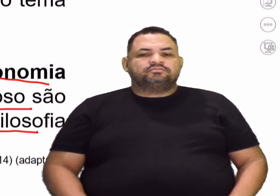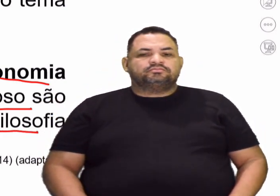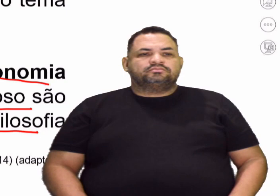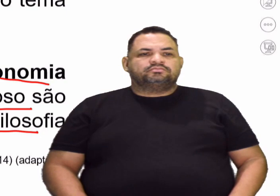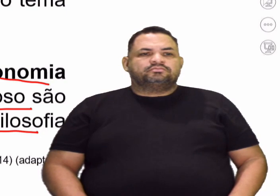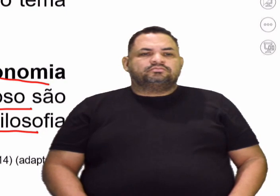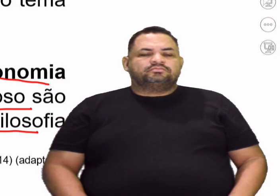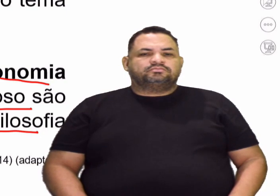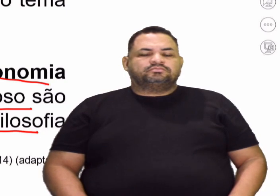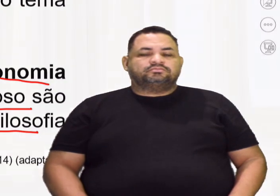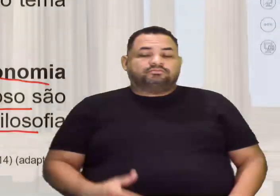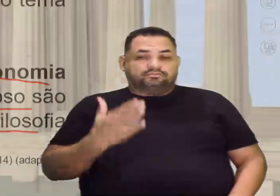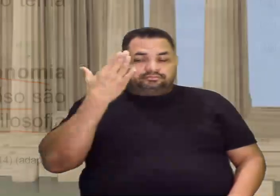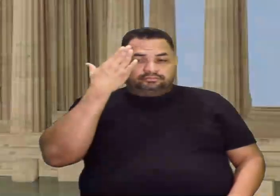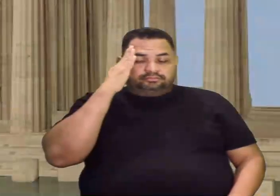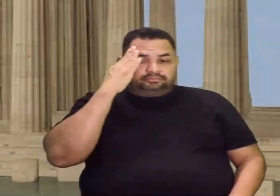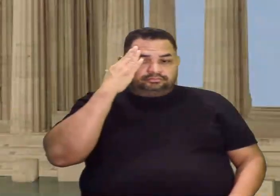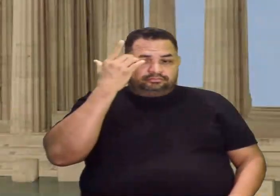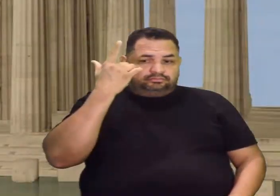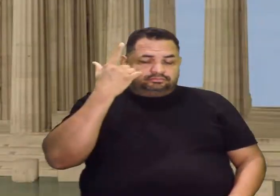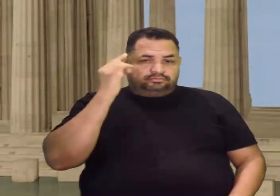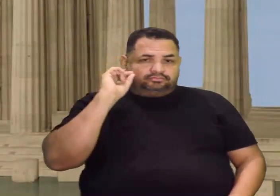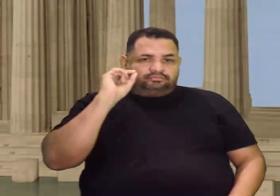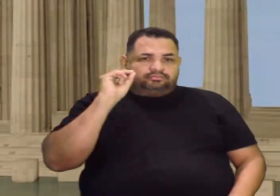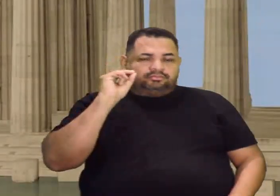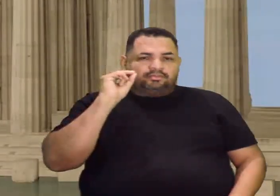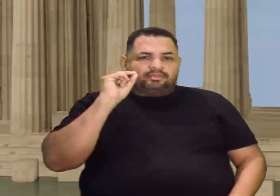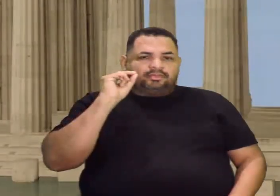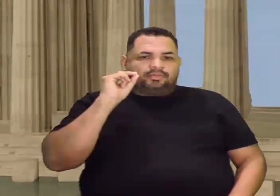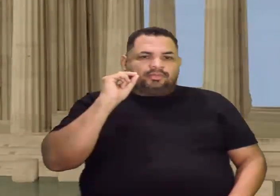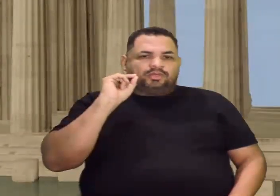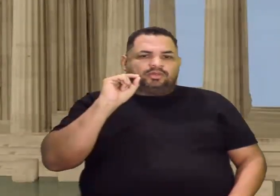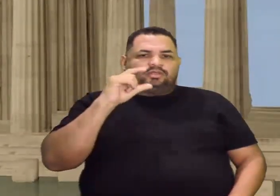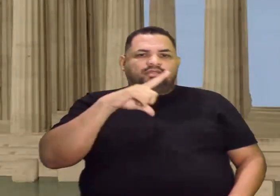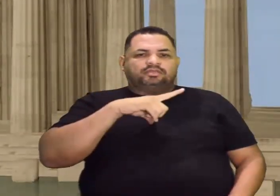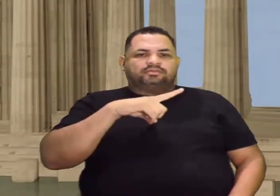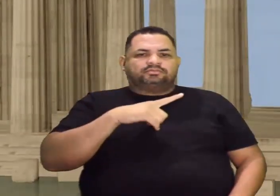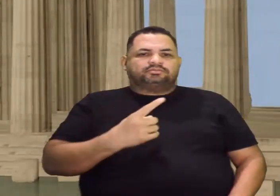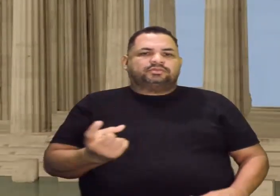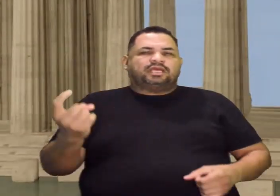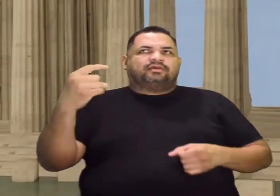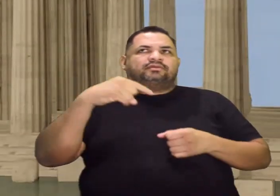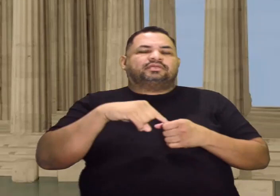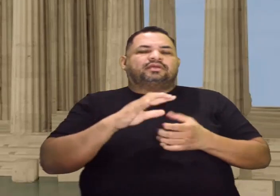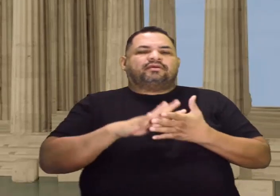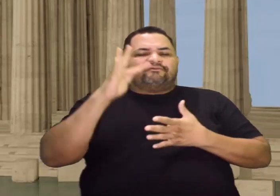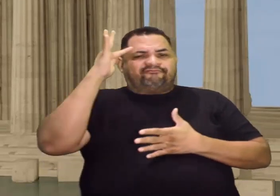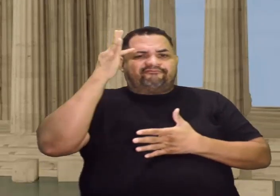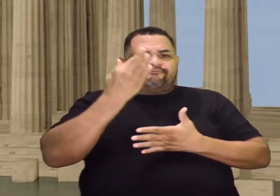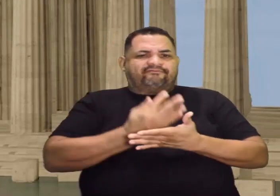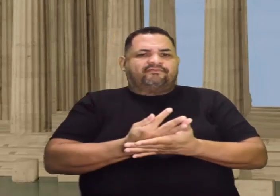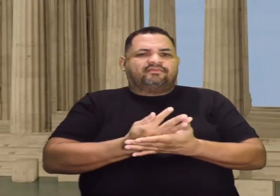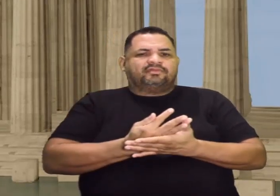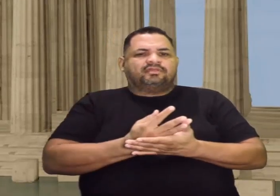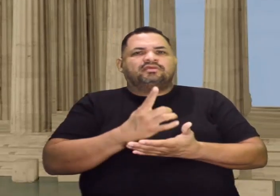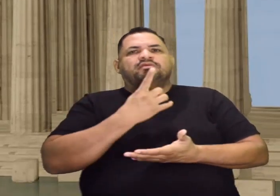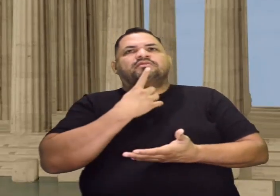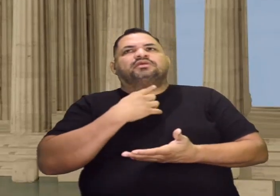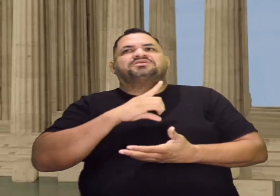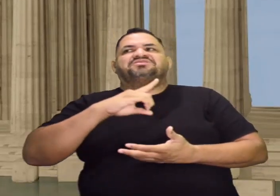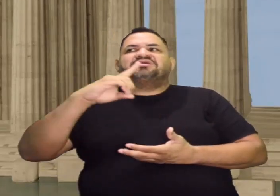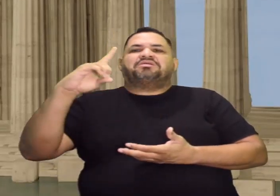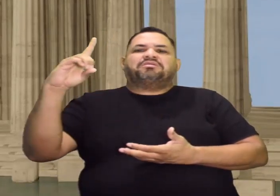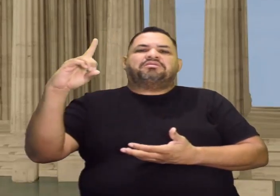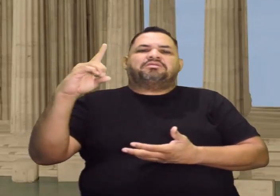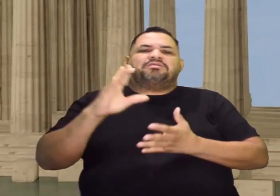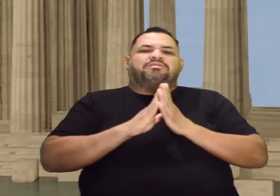vocês entenderem mais ou menos. O que pairava era tudo voltado para a fé, tudo. A vontade de Deus,